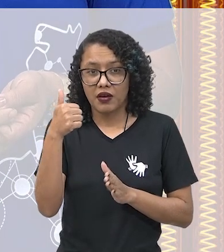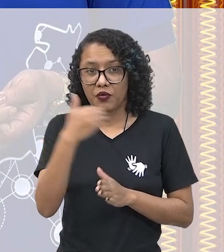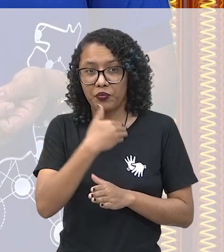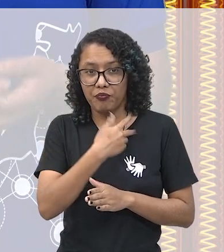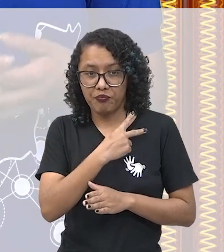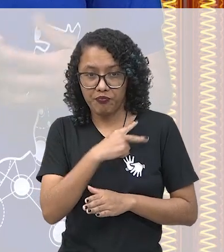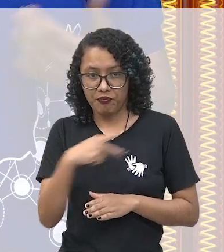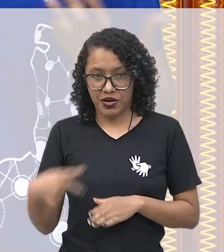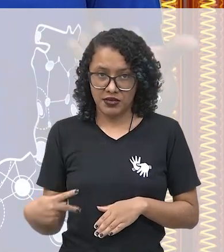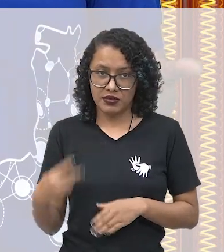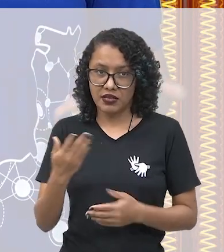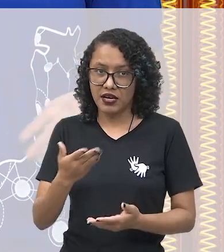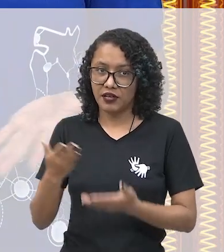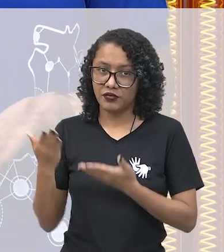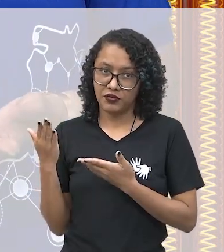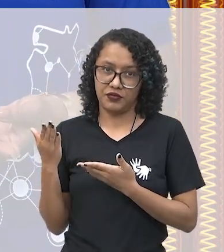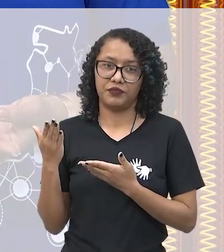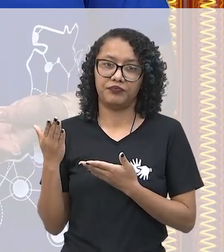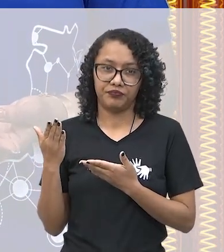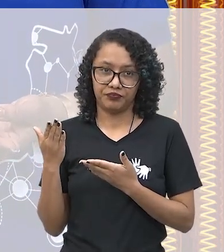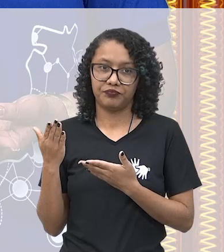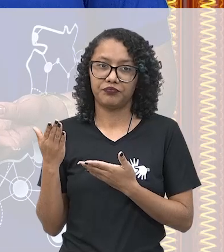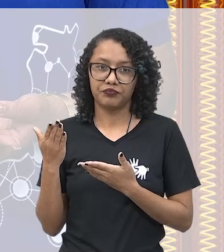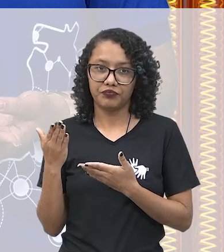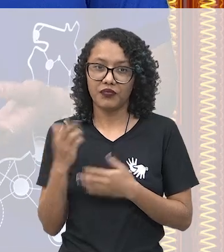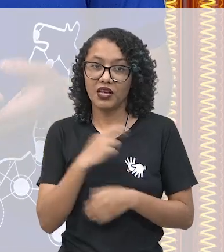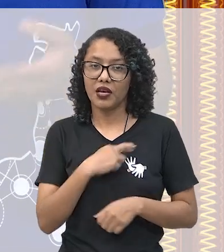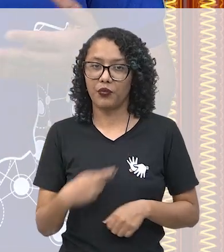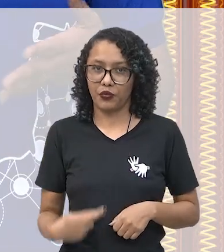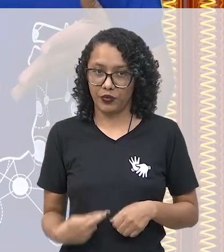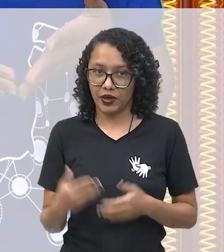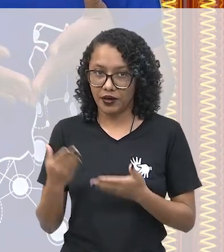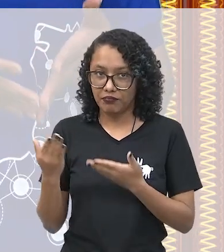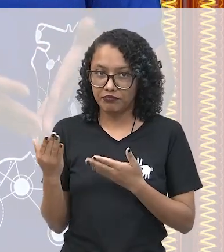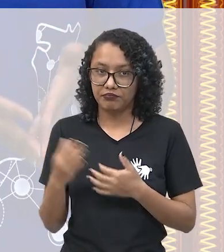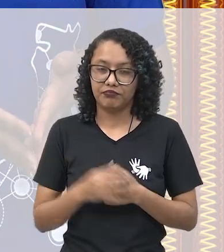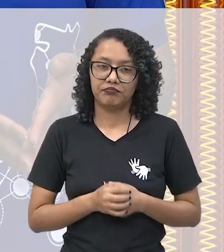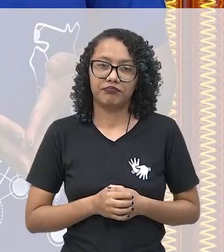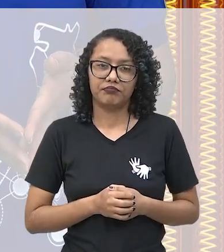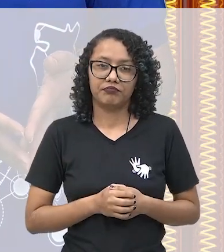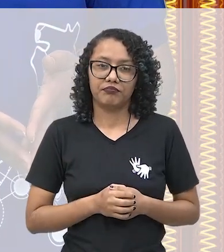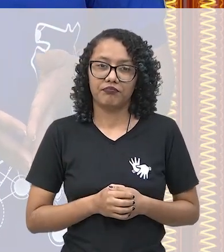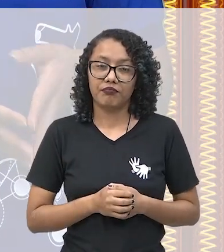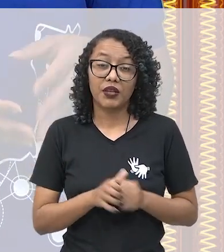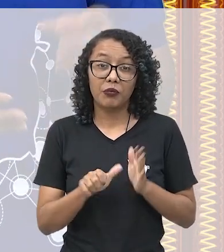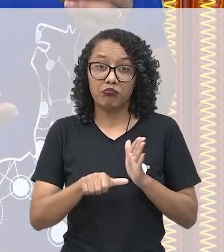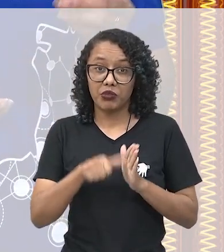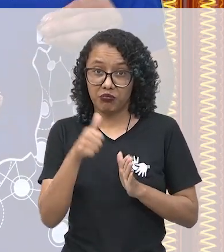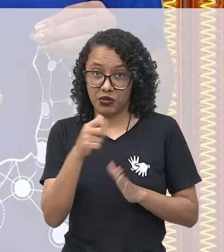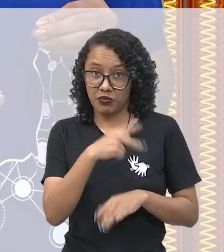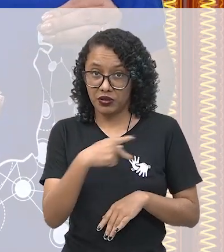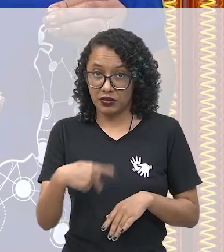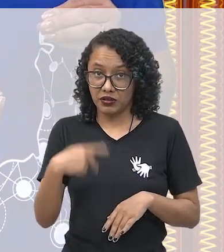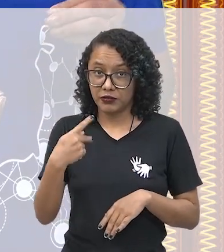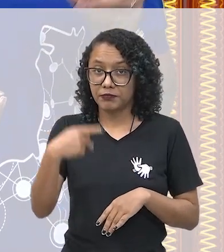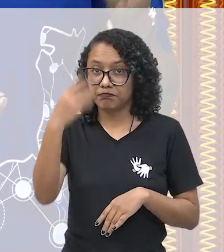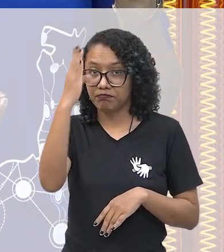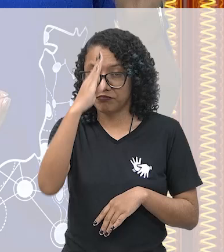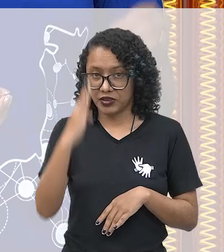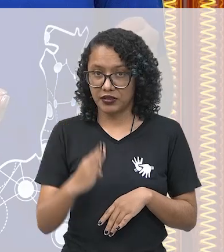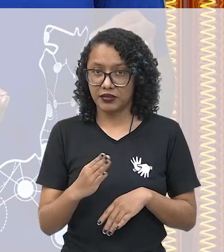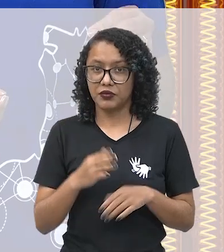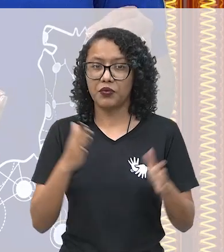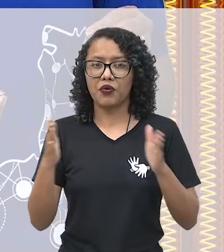da Fonseca, como vocês podem observar aqui nesta imagem. Foi o primeiro presidente do Brasil. O seu governo vai